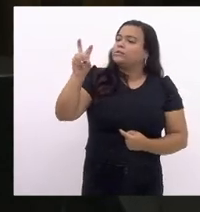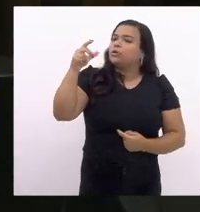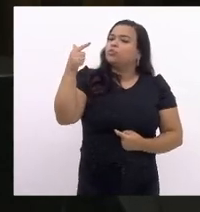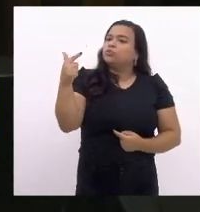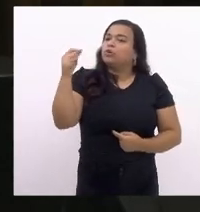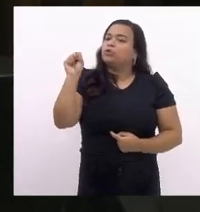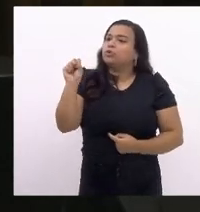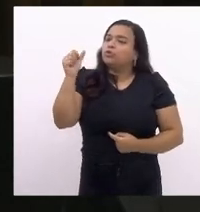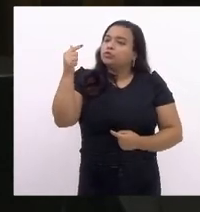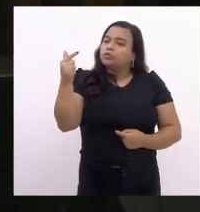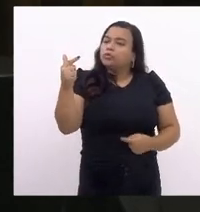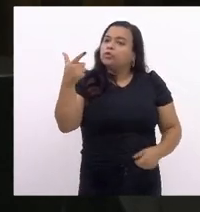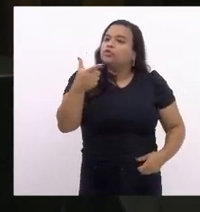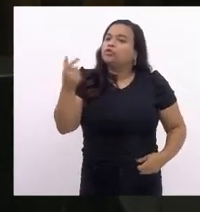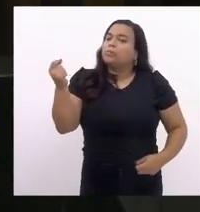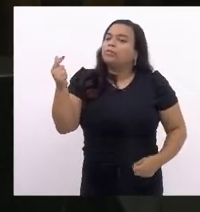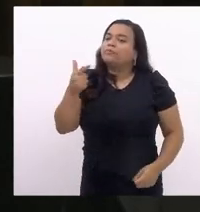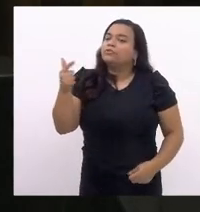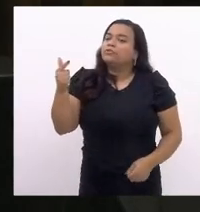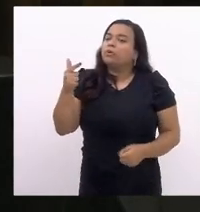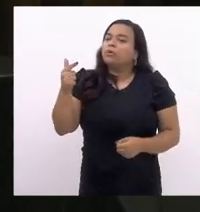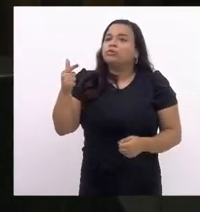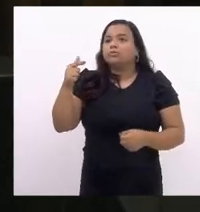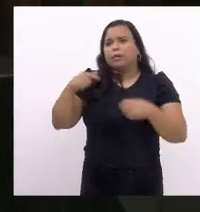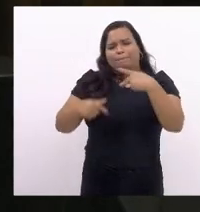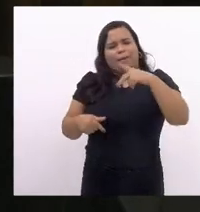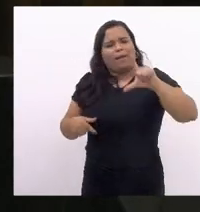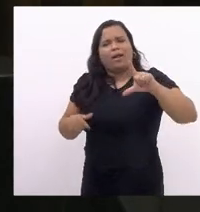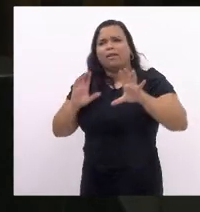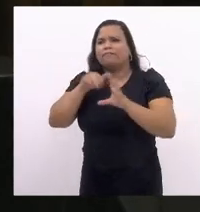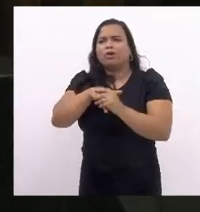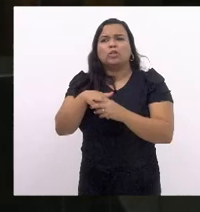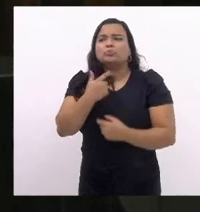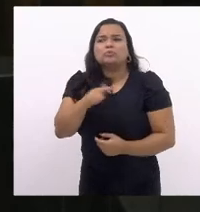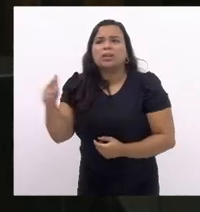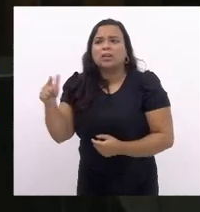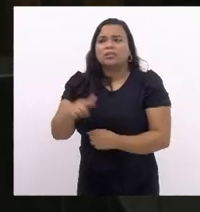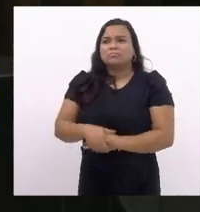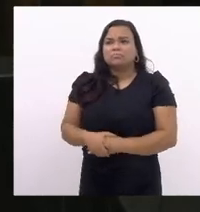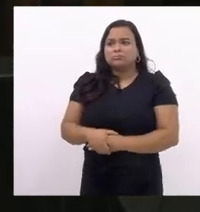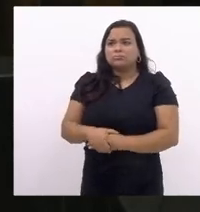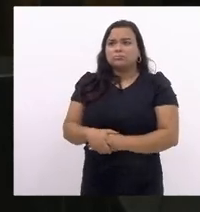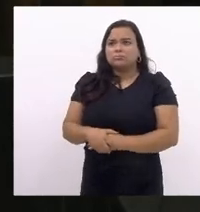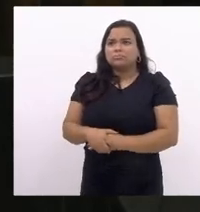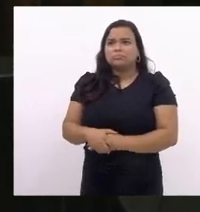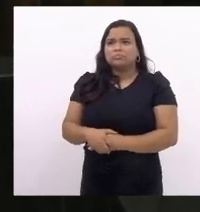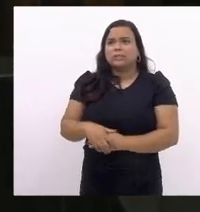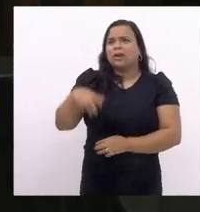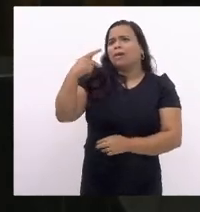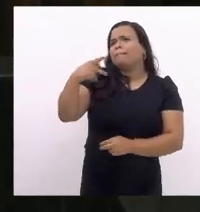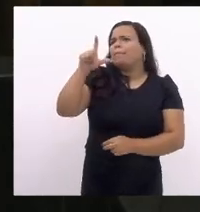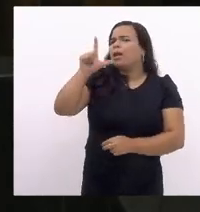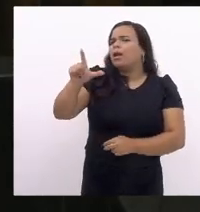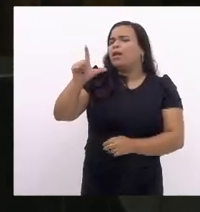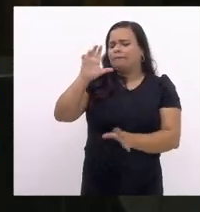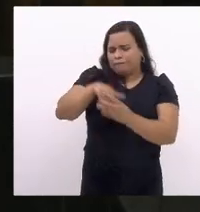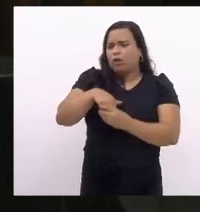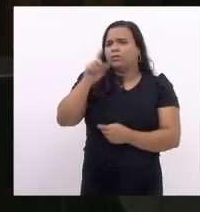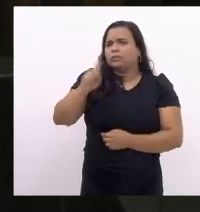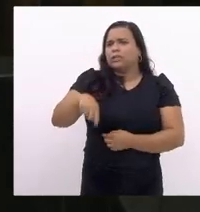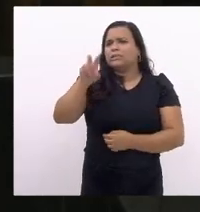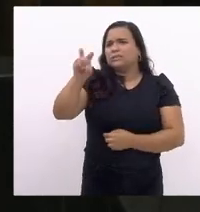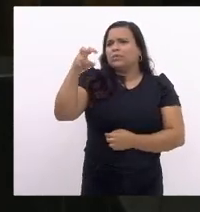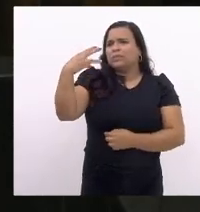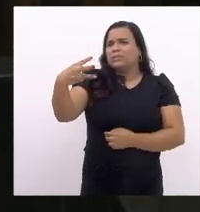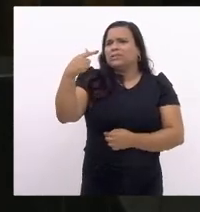2022. Esse PL não estava em votação. O PL que estava em votação era 5370. Os